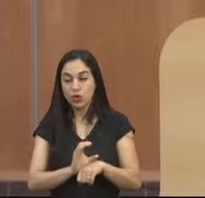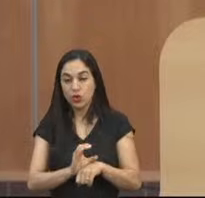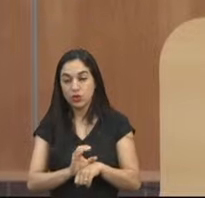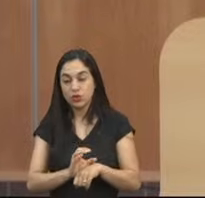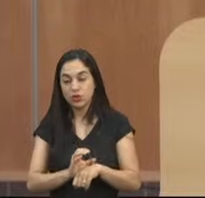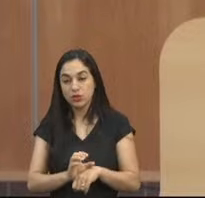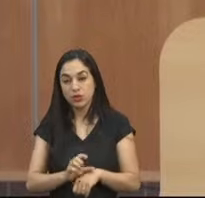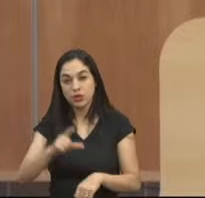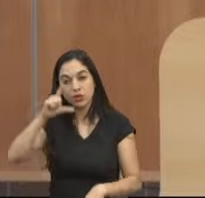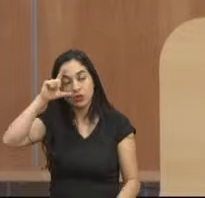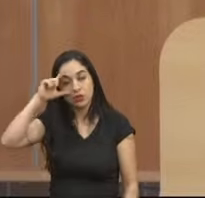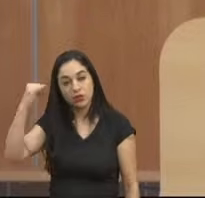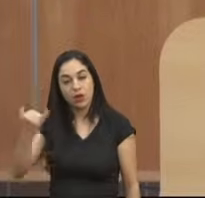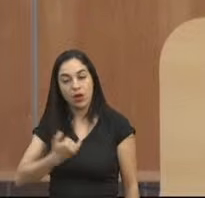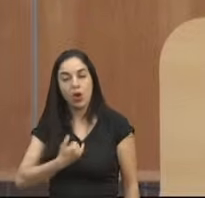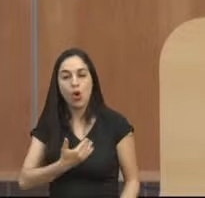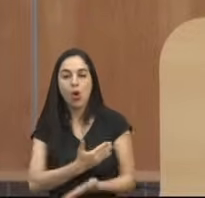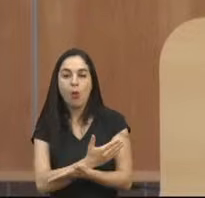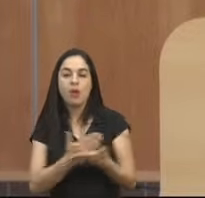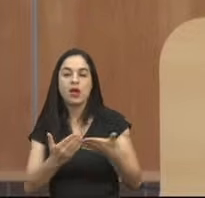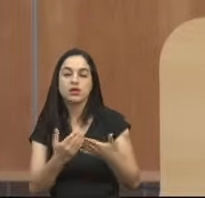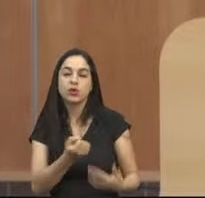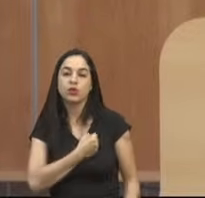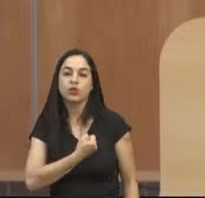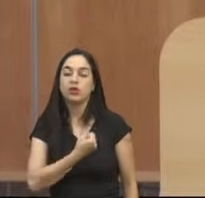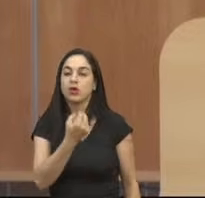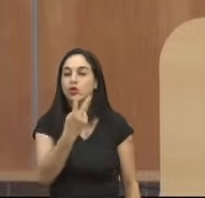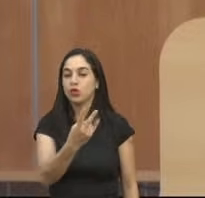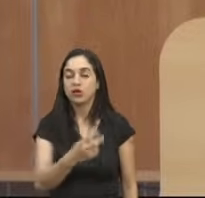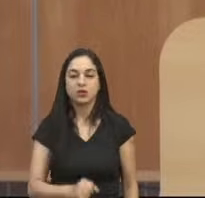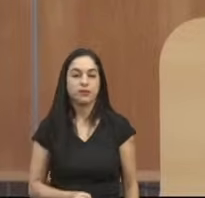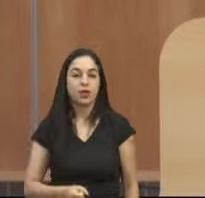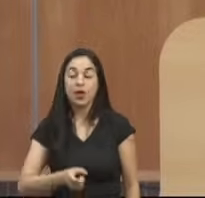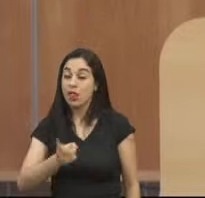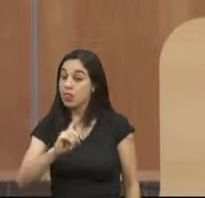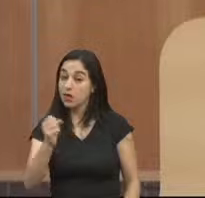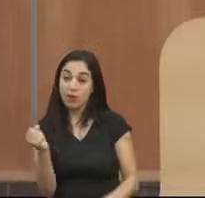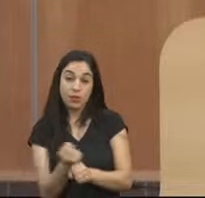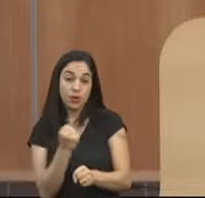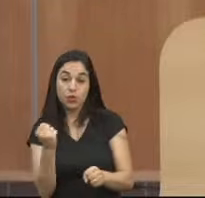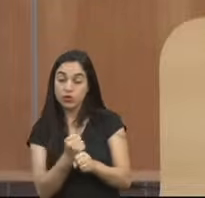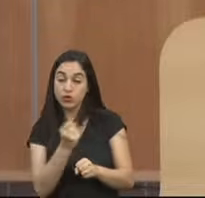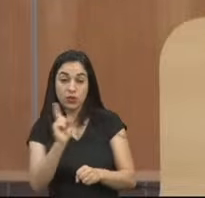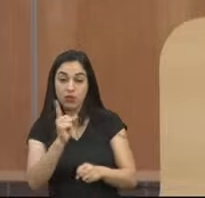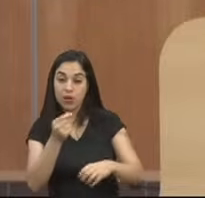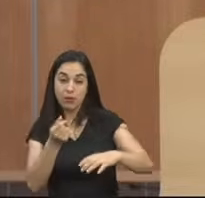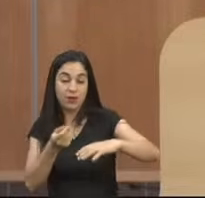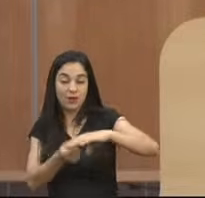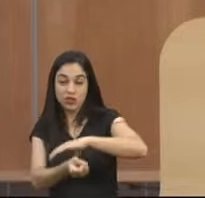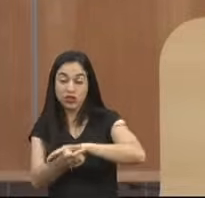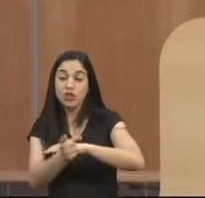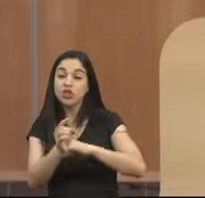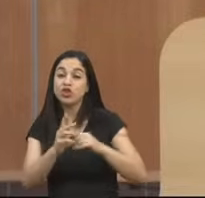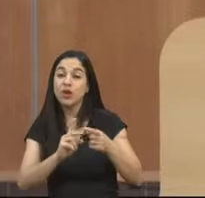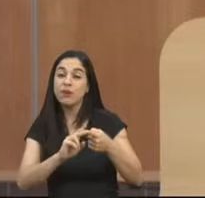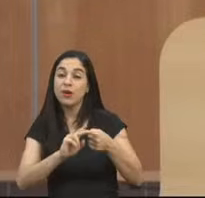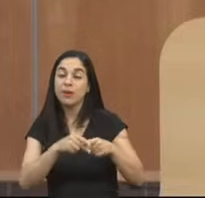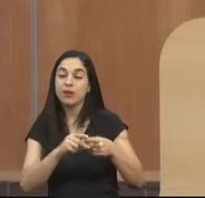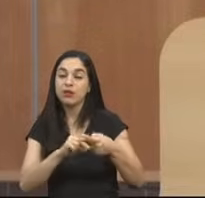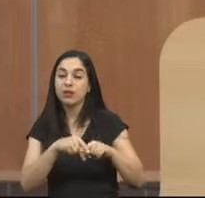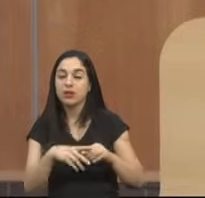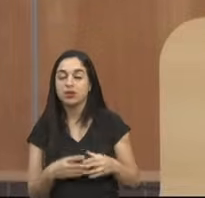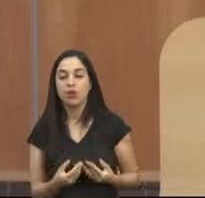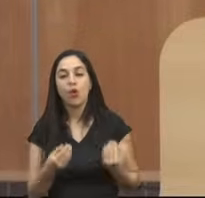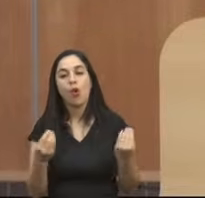com o número 2. Ou seja, nenhum é para expansão, nenhum é para construção, nenhum é para investimento. É tudo para manutenção. Como que